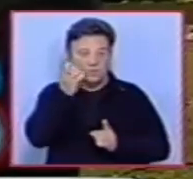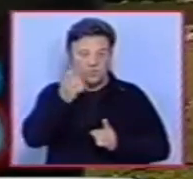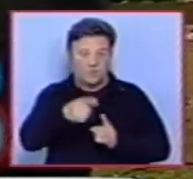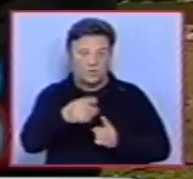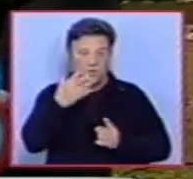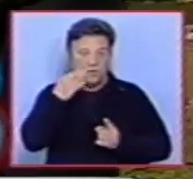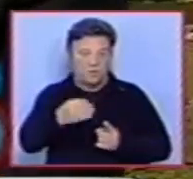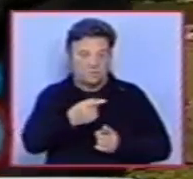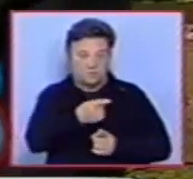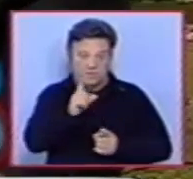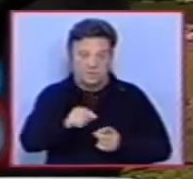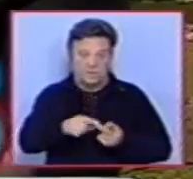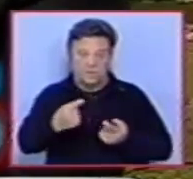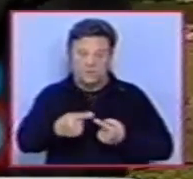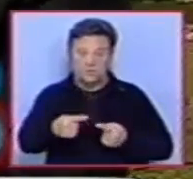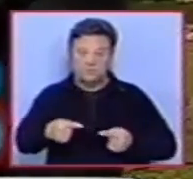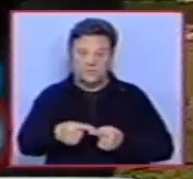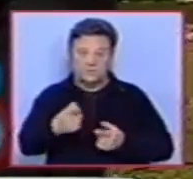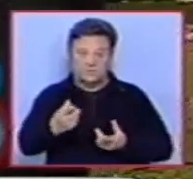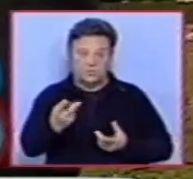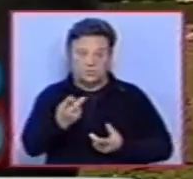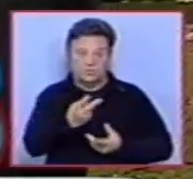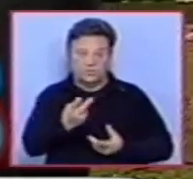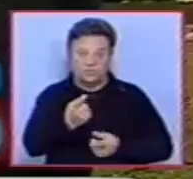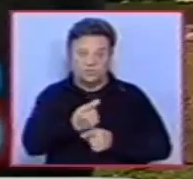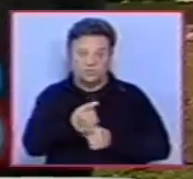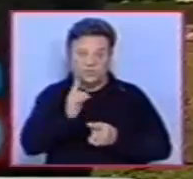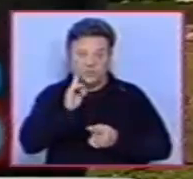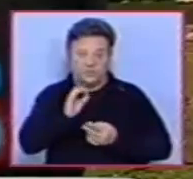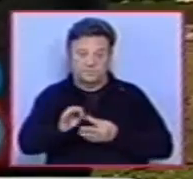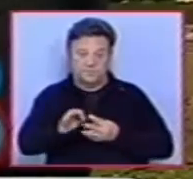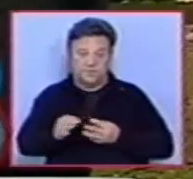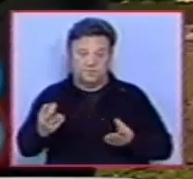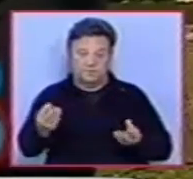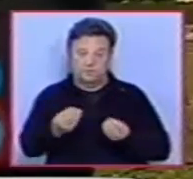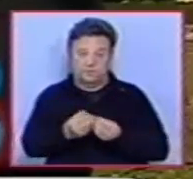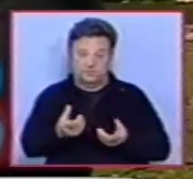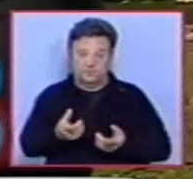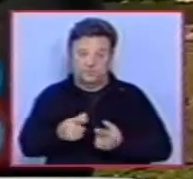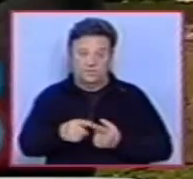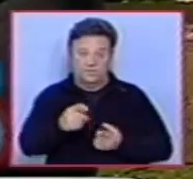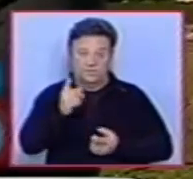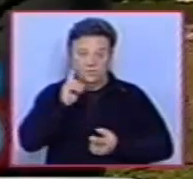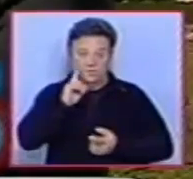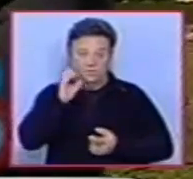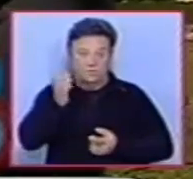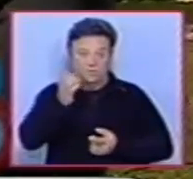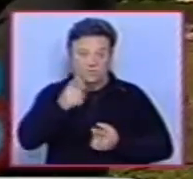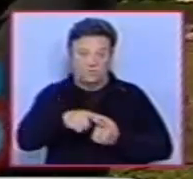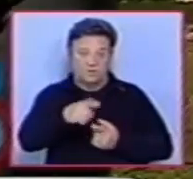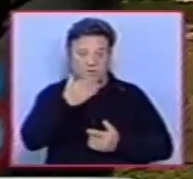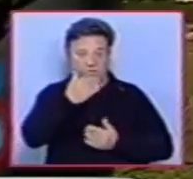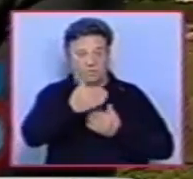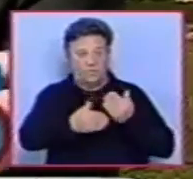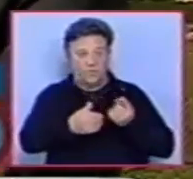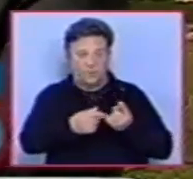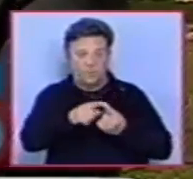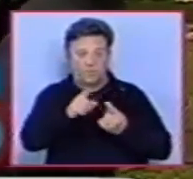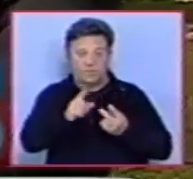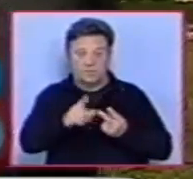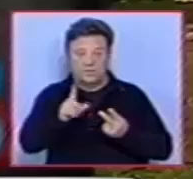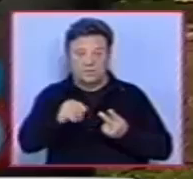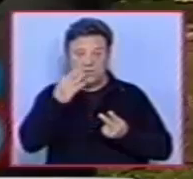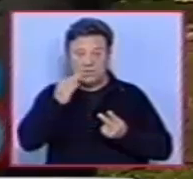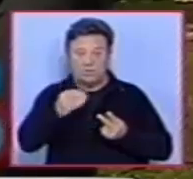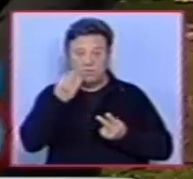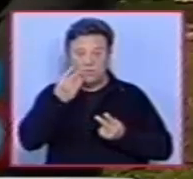e natural, e este é um espaço onde conjuga exatamente esses dois aspectos, portanto, tanto o património cultural, os moinhos em si, como o património natural, a